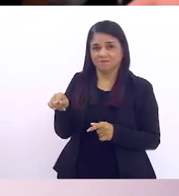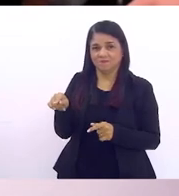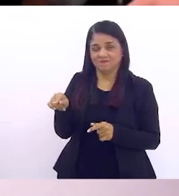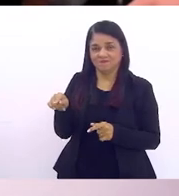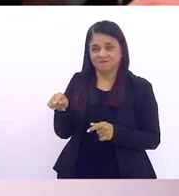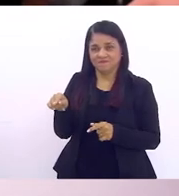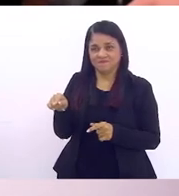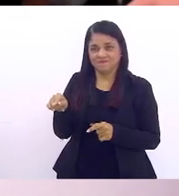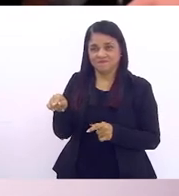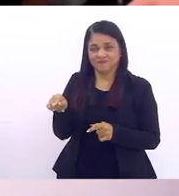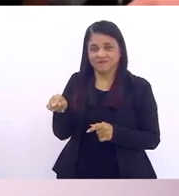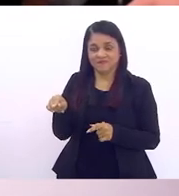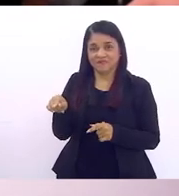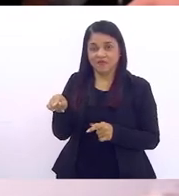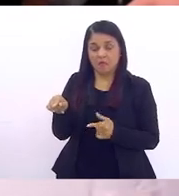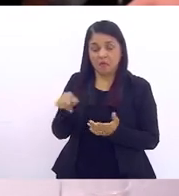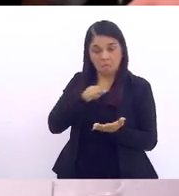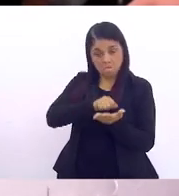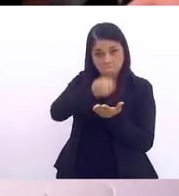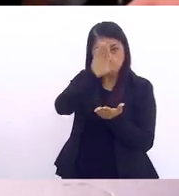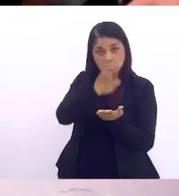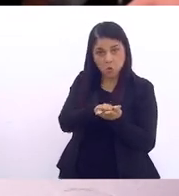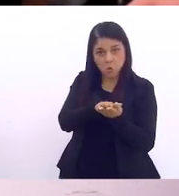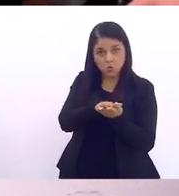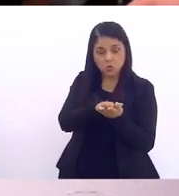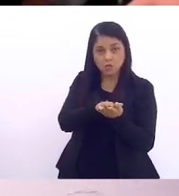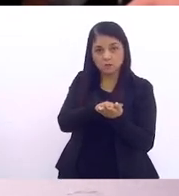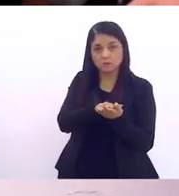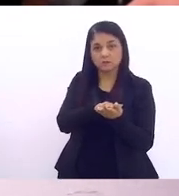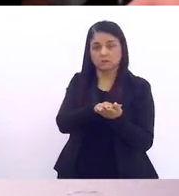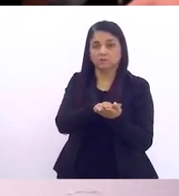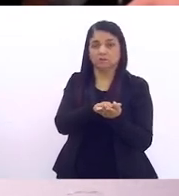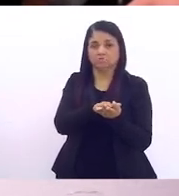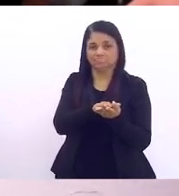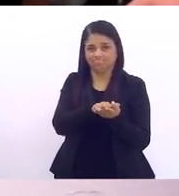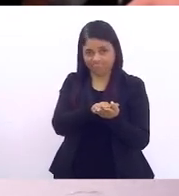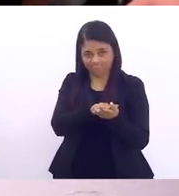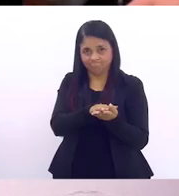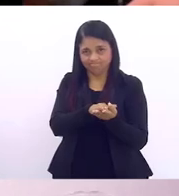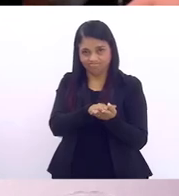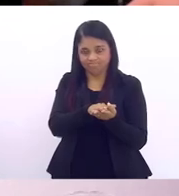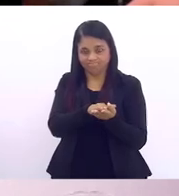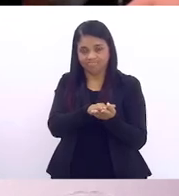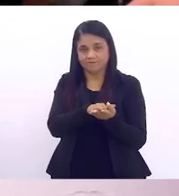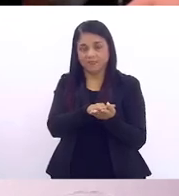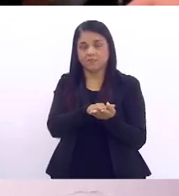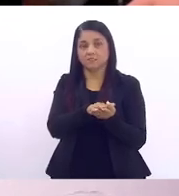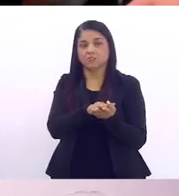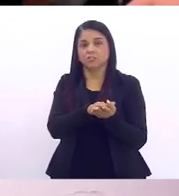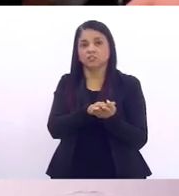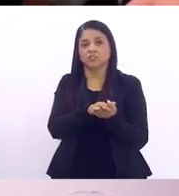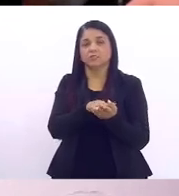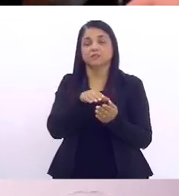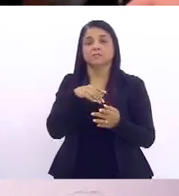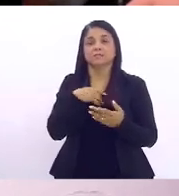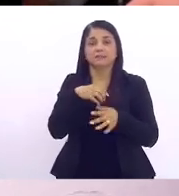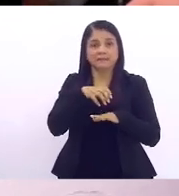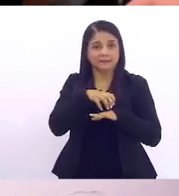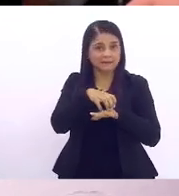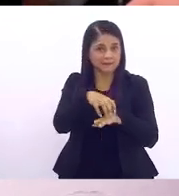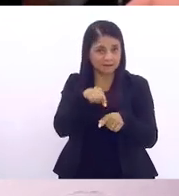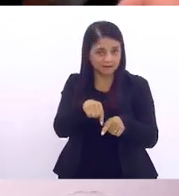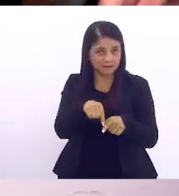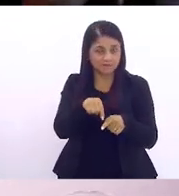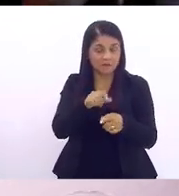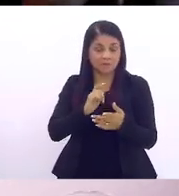eh receber uma multa vai sofrer uma infração vai cometer uma infração de trânsito e vai ter que pagar Salvo